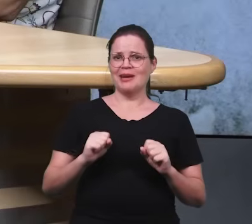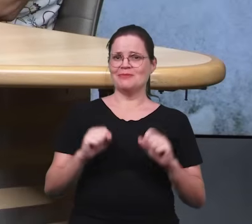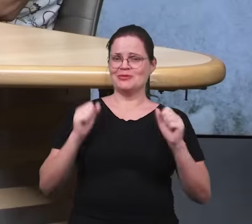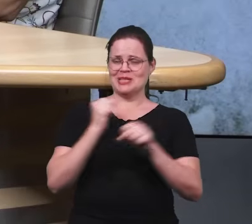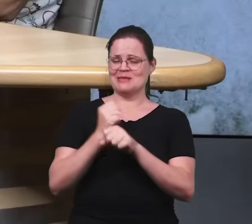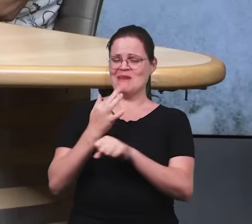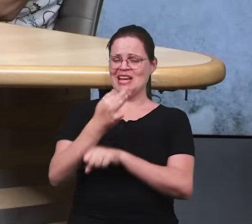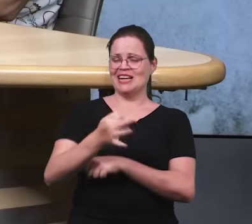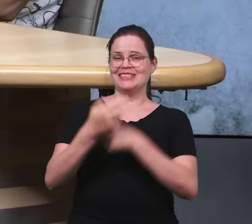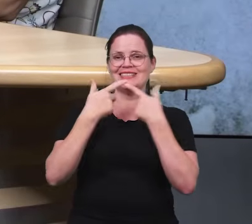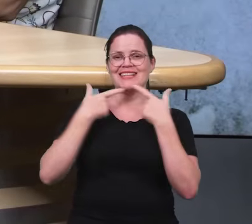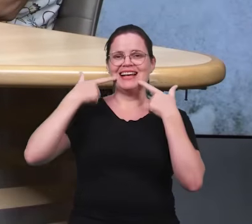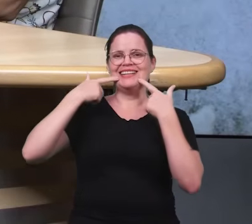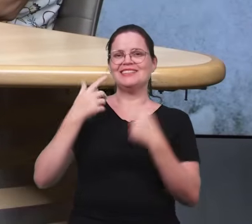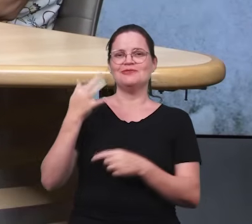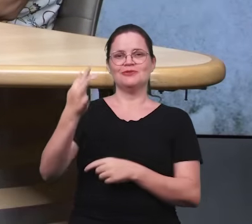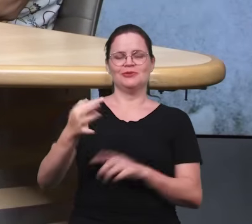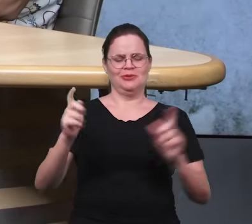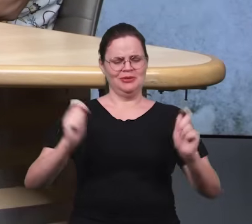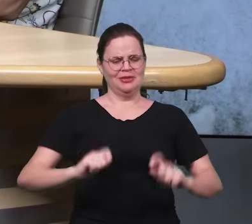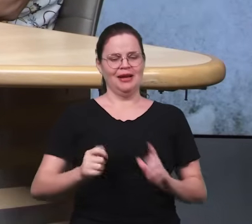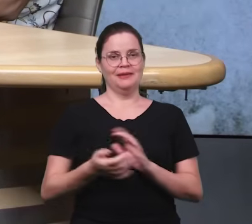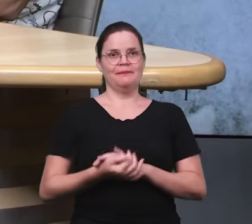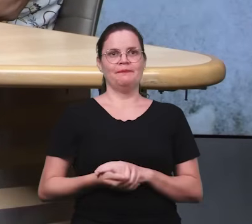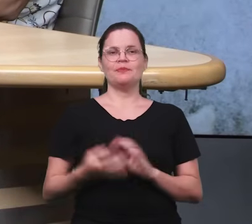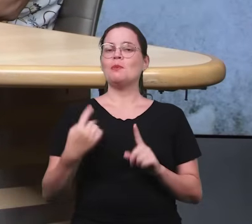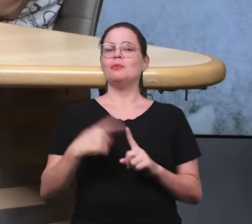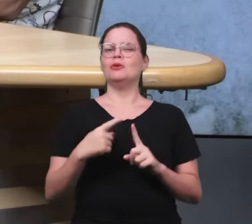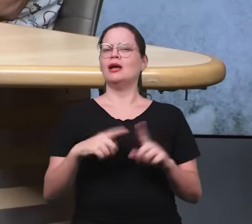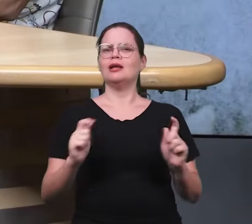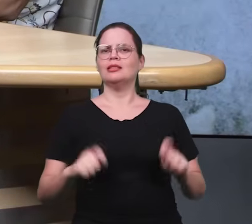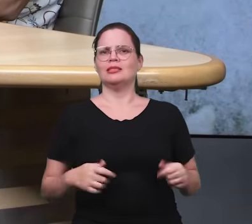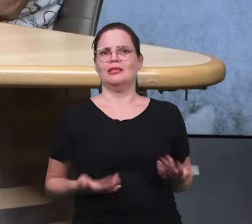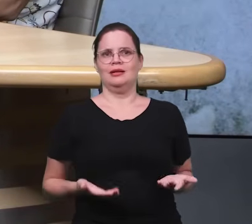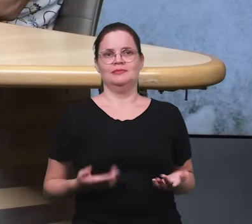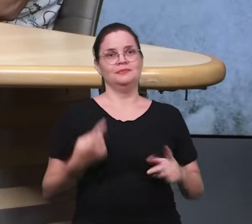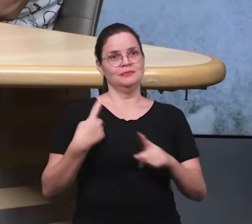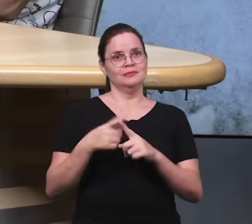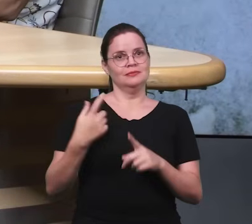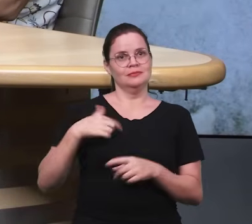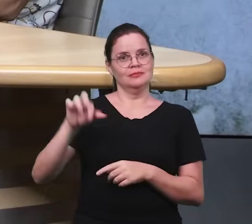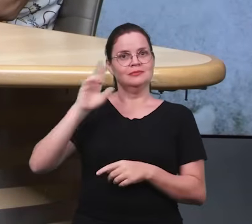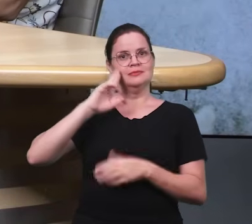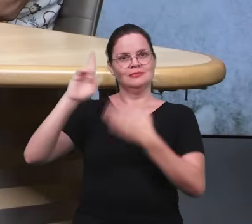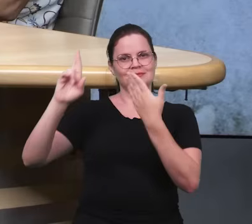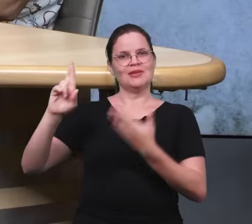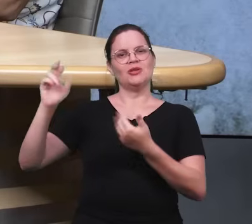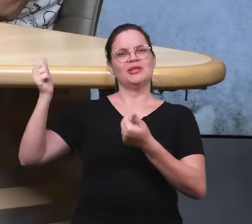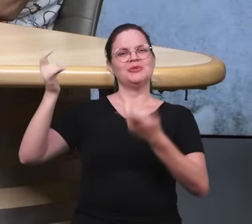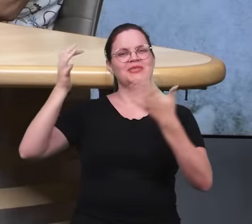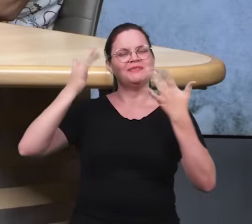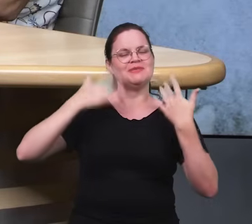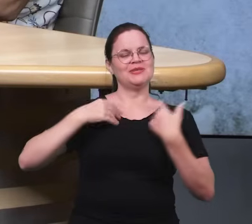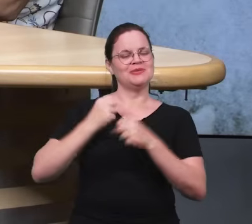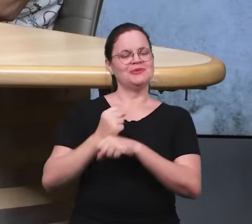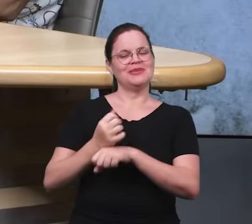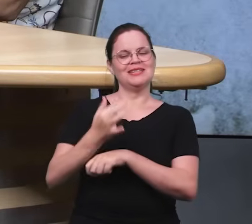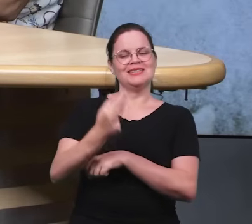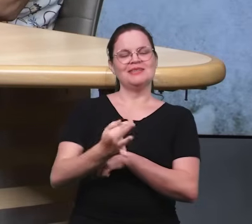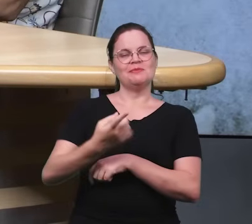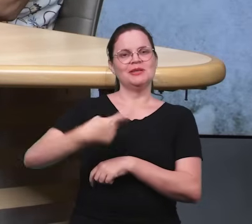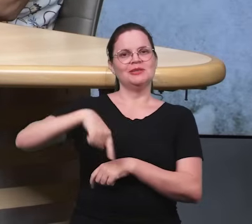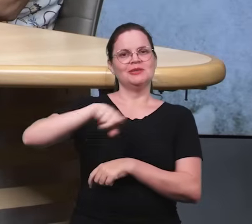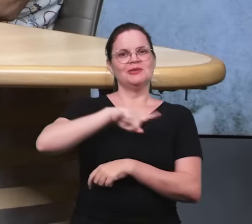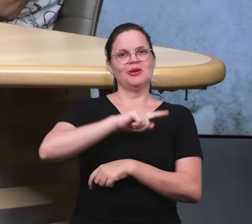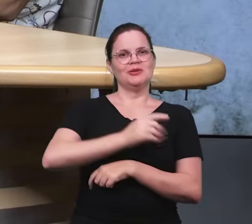Por que nós podemos rir do dia futuro? Porque o Senhor nos dá essa condição de nós entregarmos o